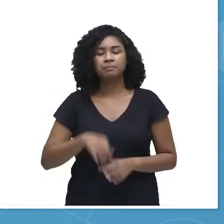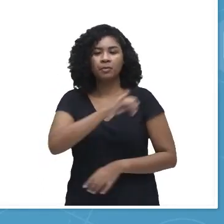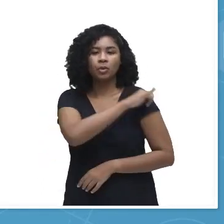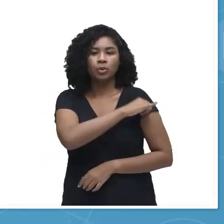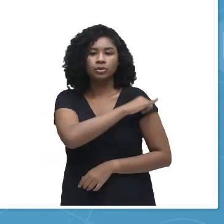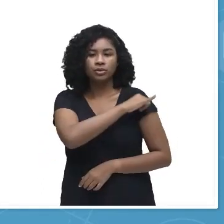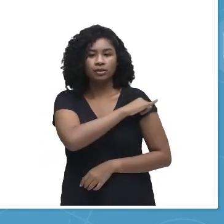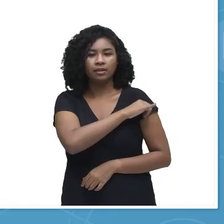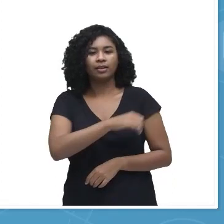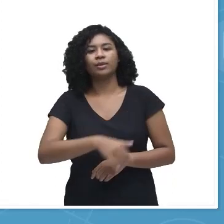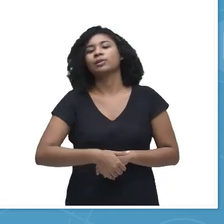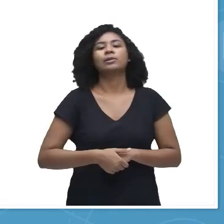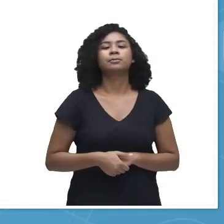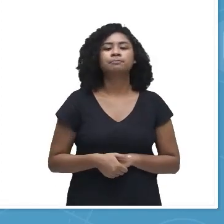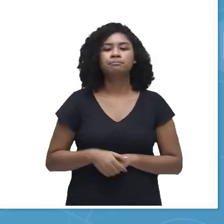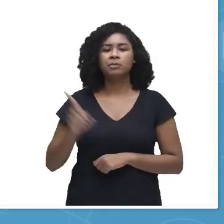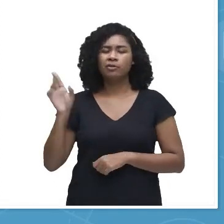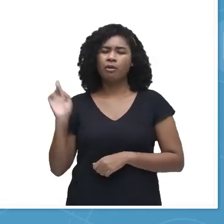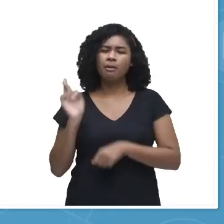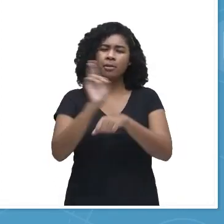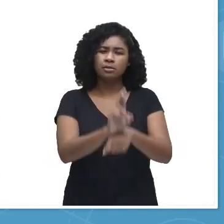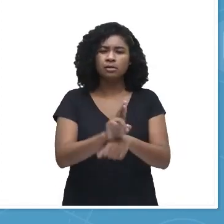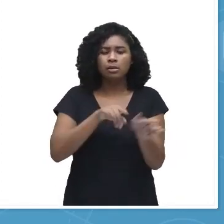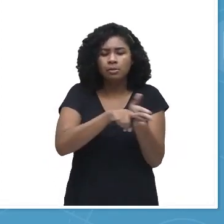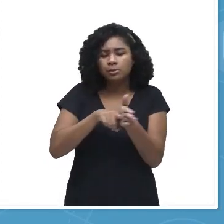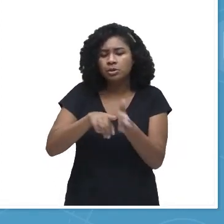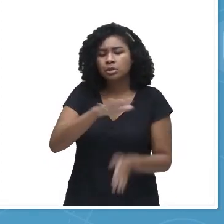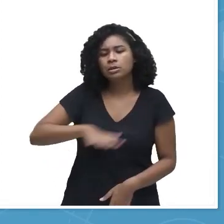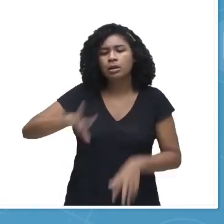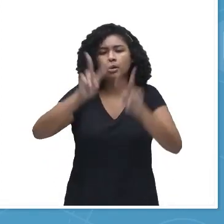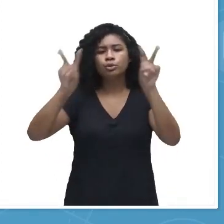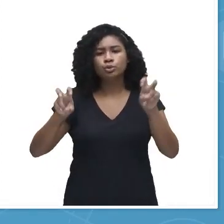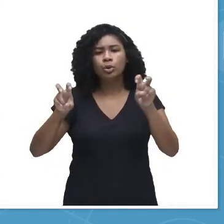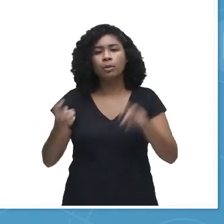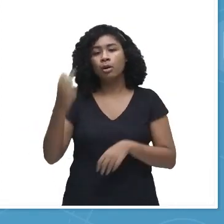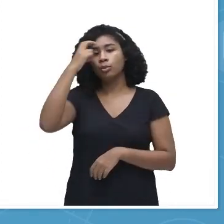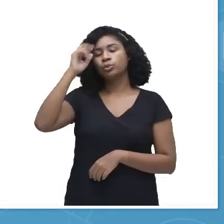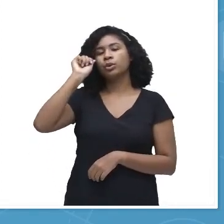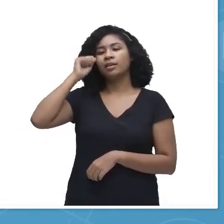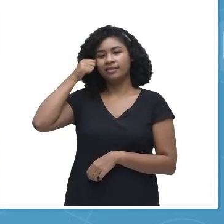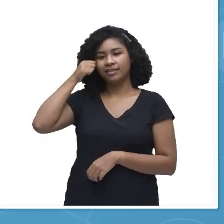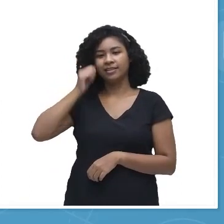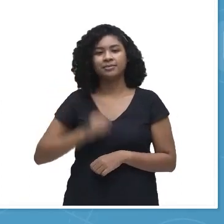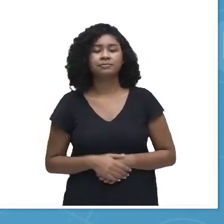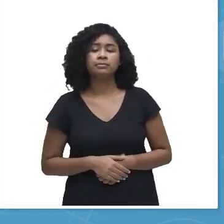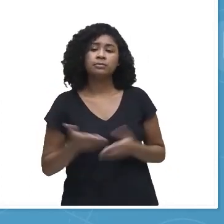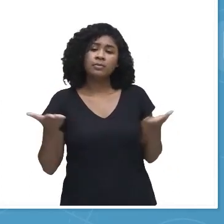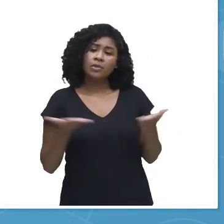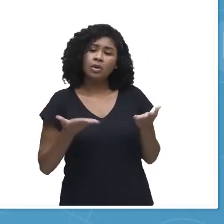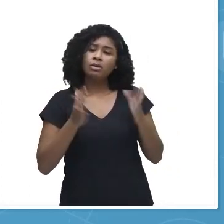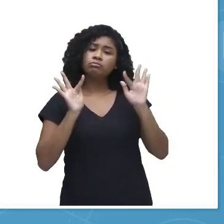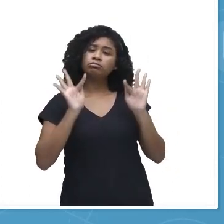representantes sobre a pesquisa da cultura negra brasileira. Pois bem, gente, estamos encerrando a aula de